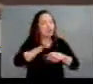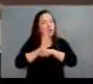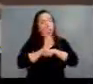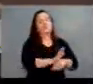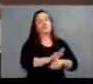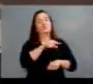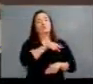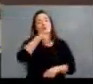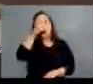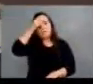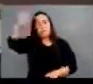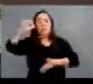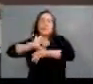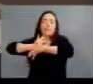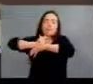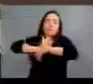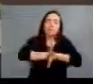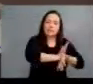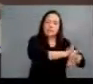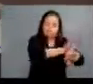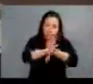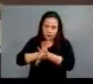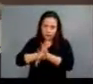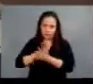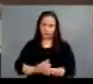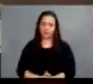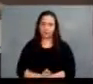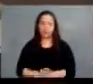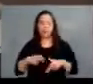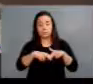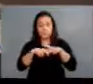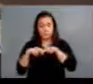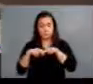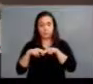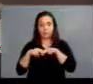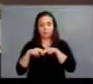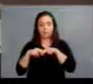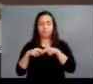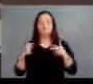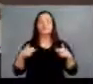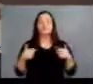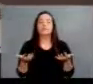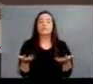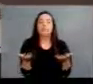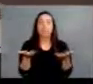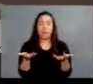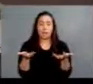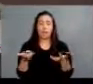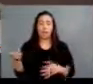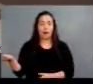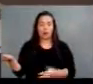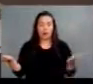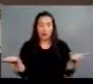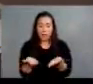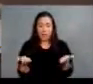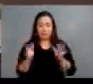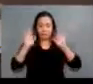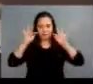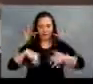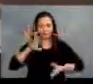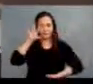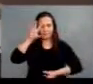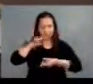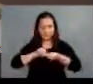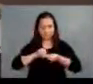ao preconceito e a qualquer forma de discriminação. Por isso, eu queria aqui, ao